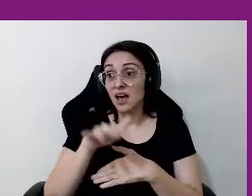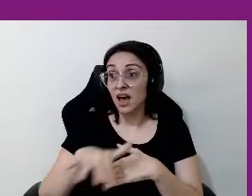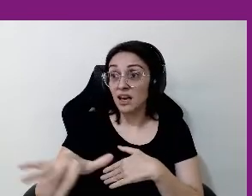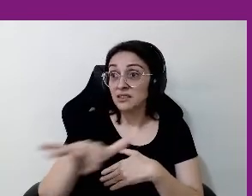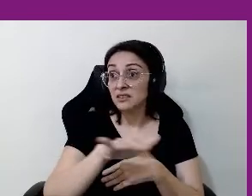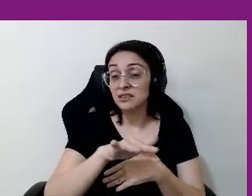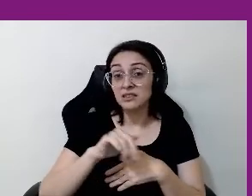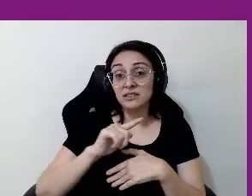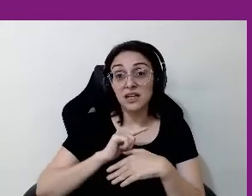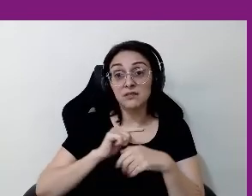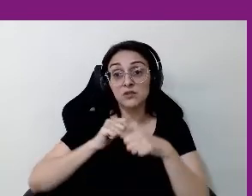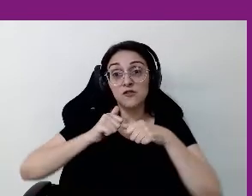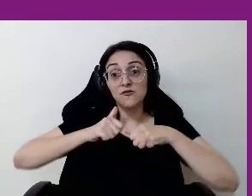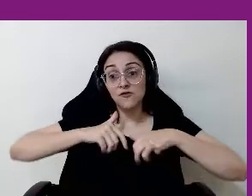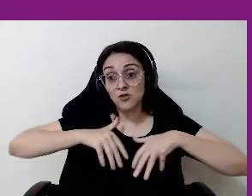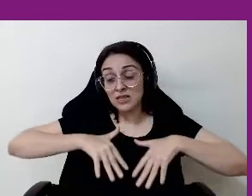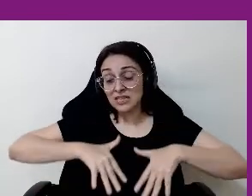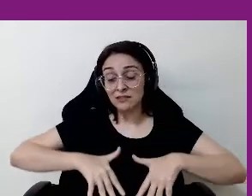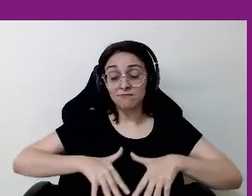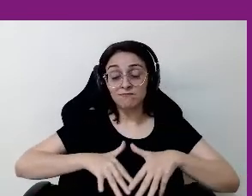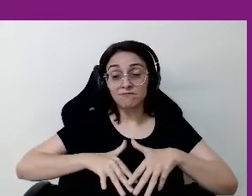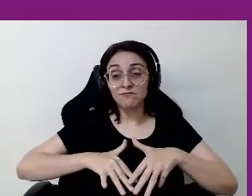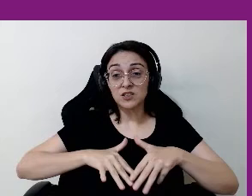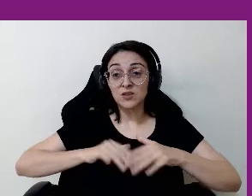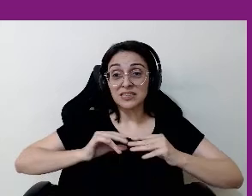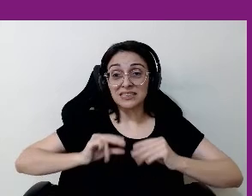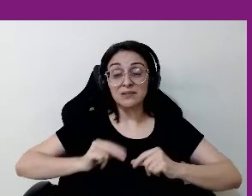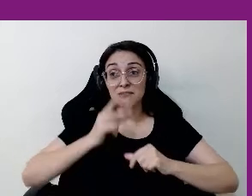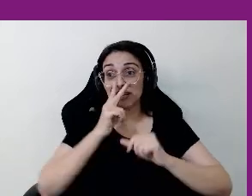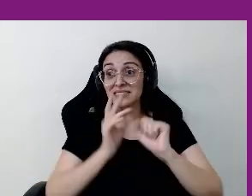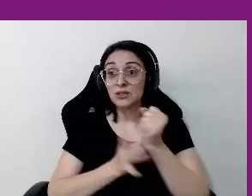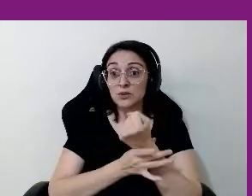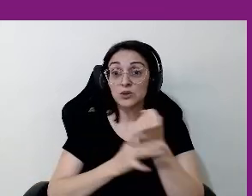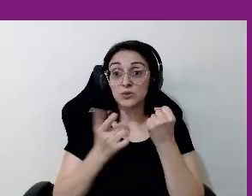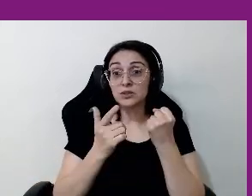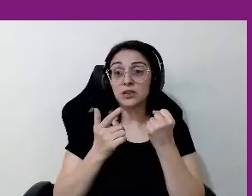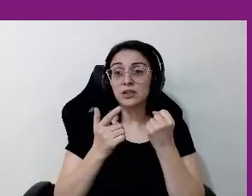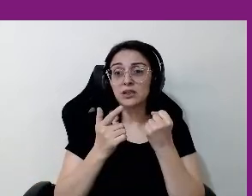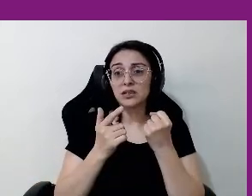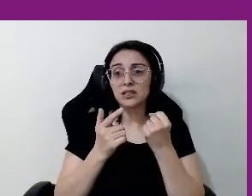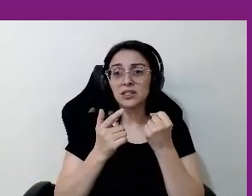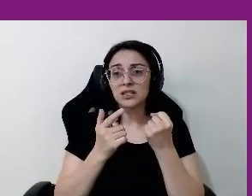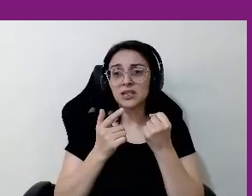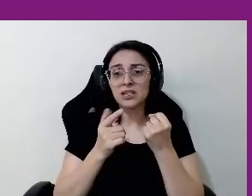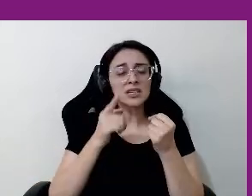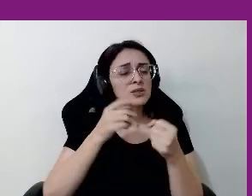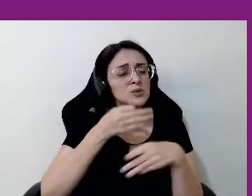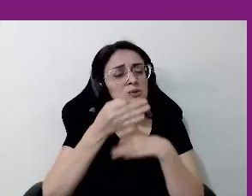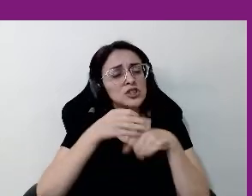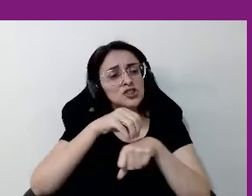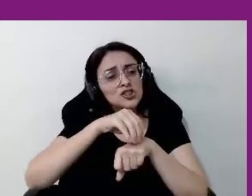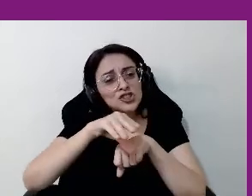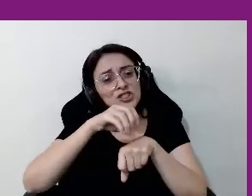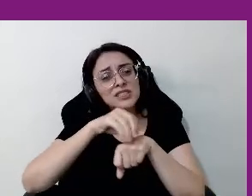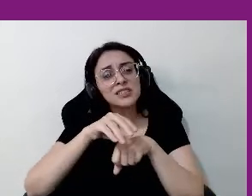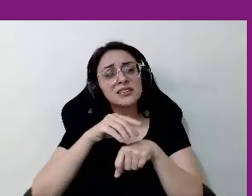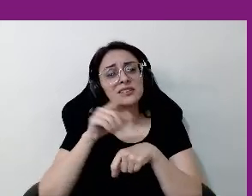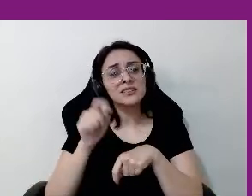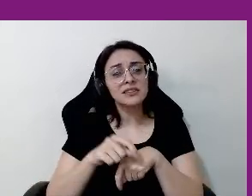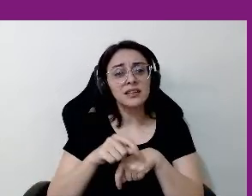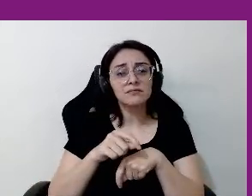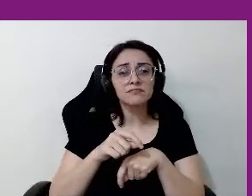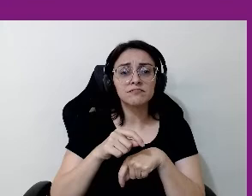de infiltrado intersticial, isso gera uma certa insegurança. O que a senhora recomendaria, né, para